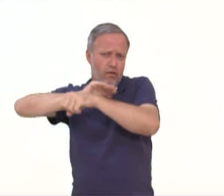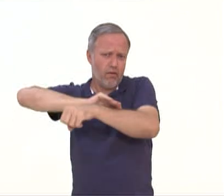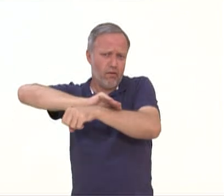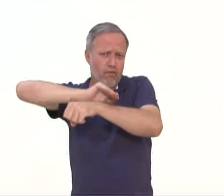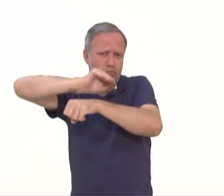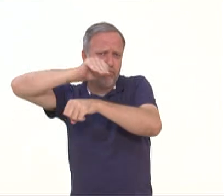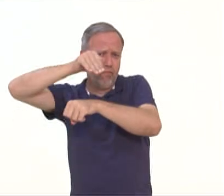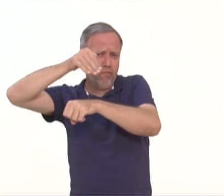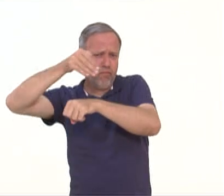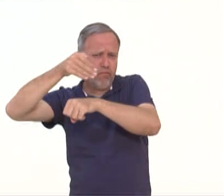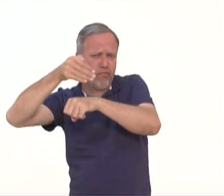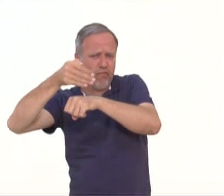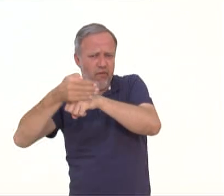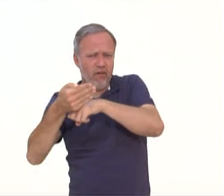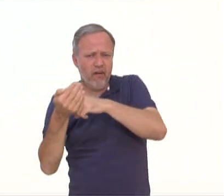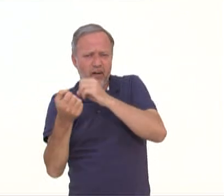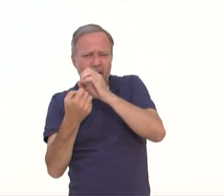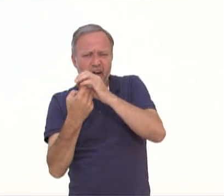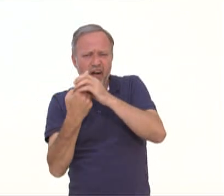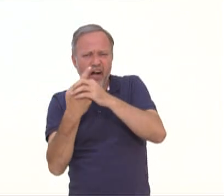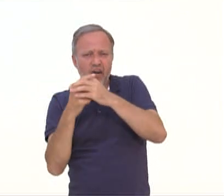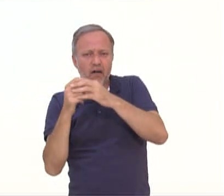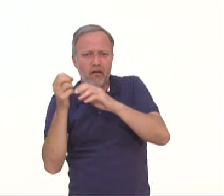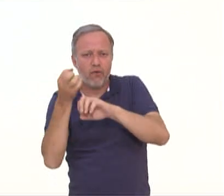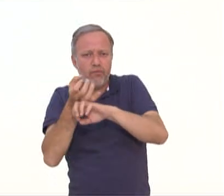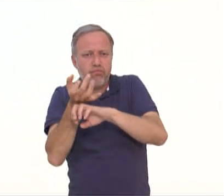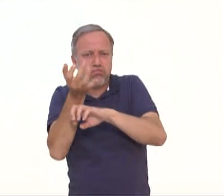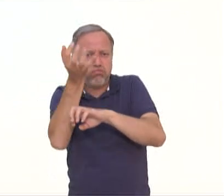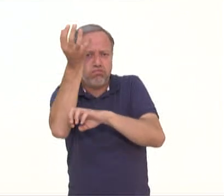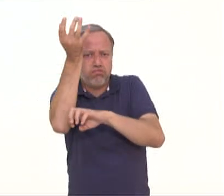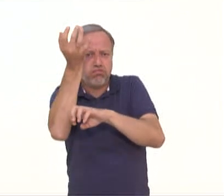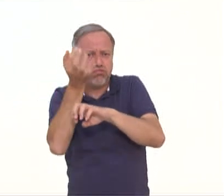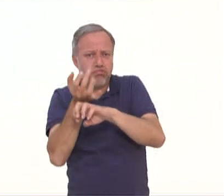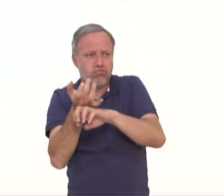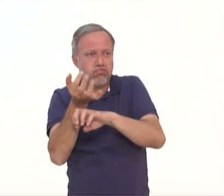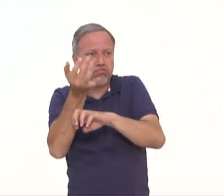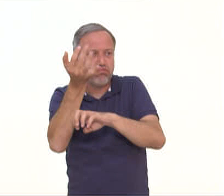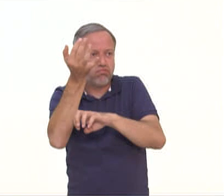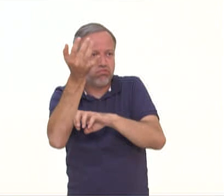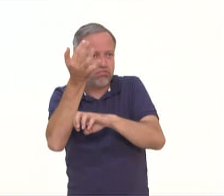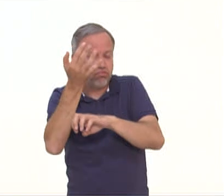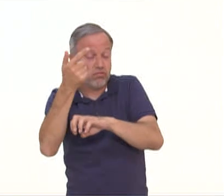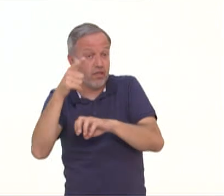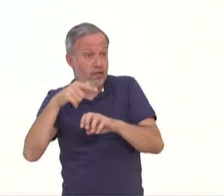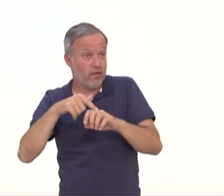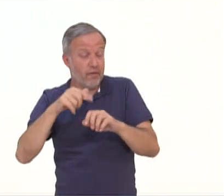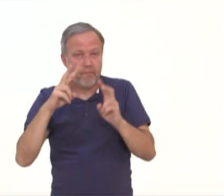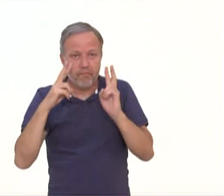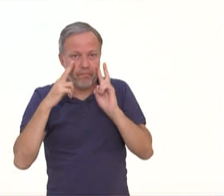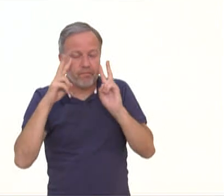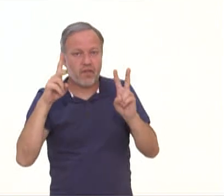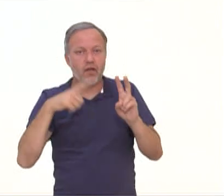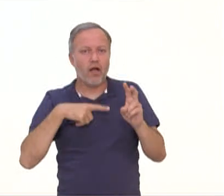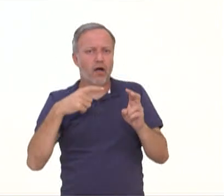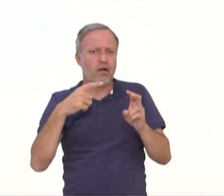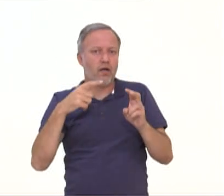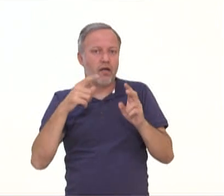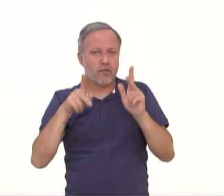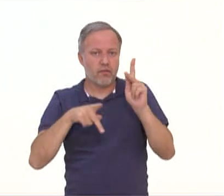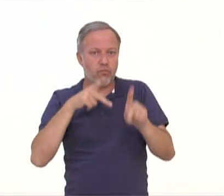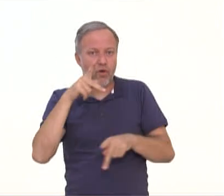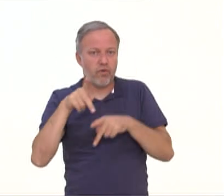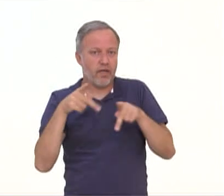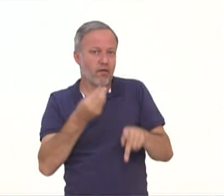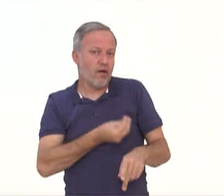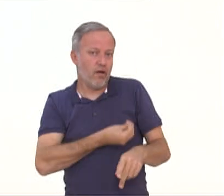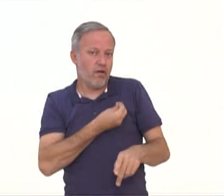né? Uma superfície só rochosa do planeta. Número 1. Quanto ao tamanho dos seres primitivos que habitaram a Terra,